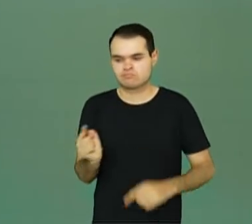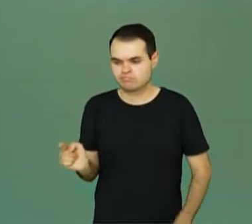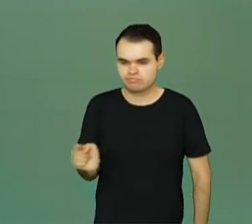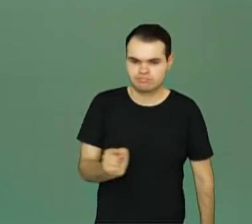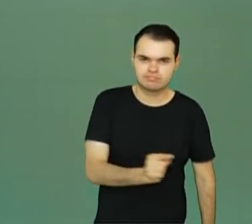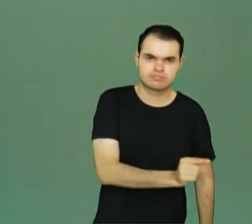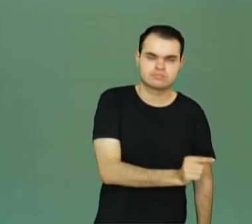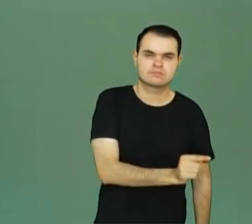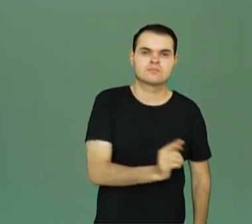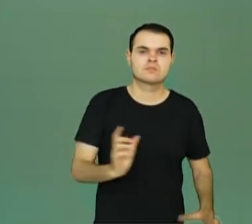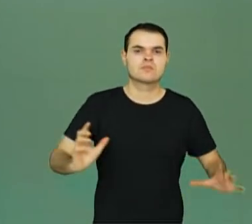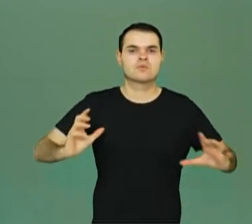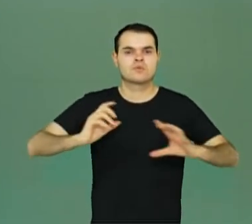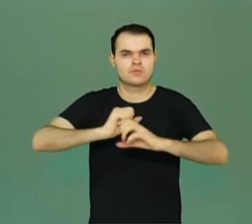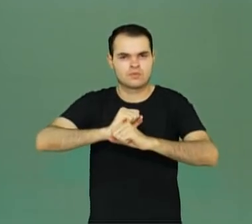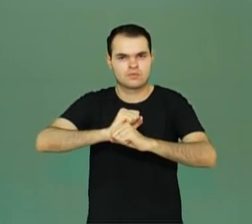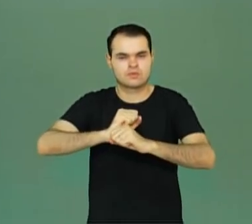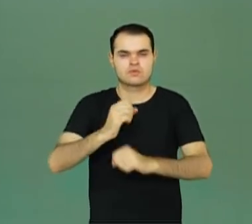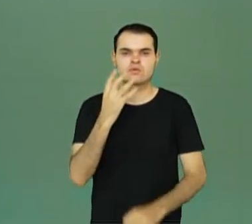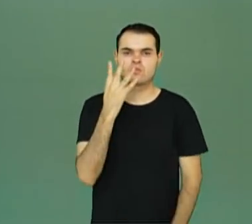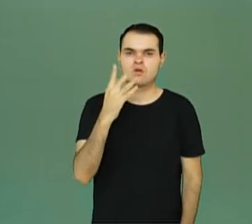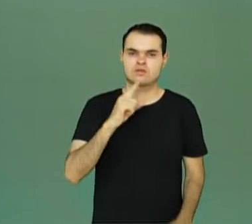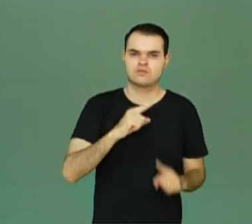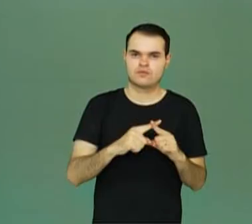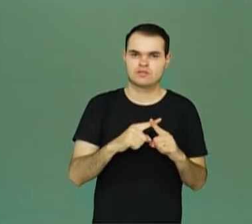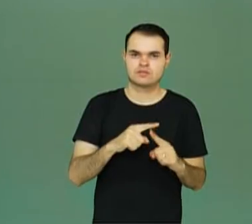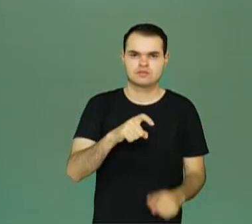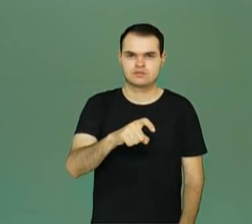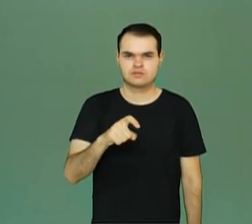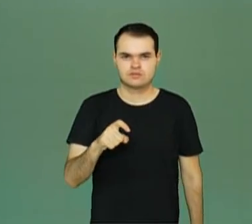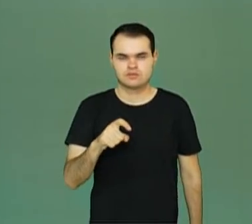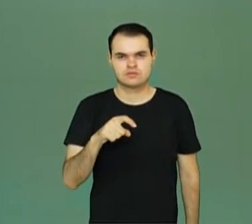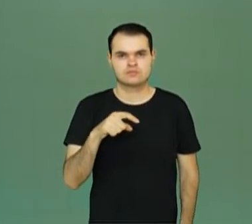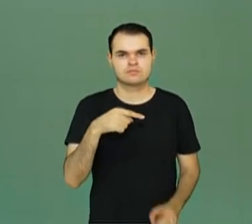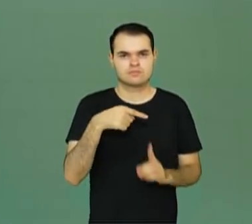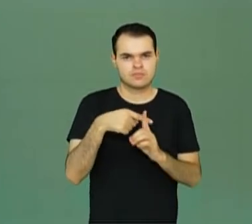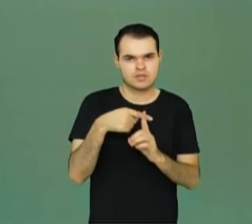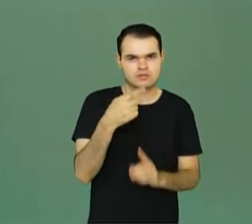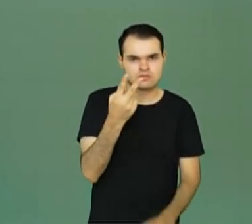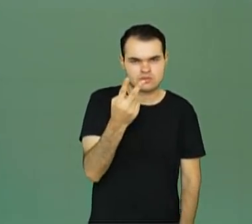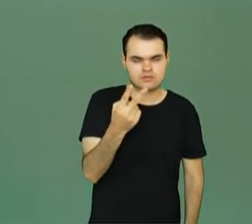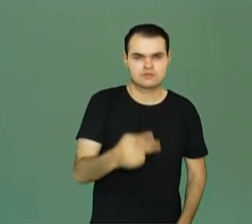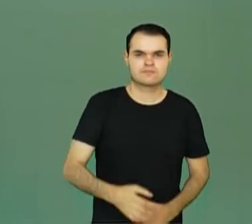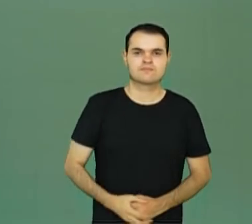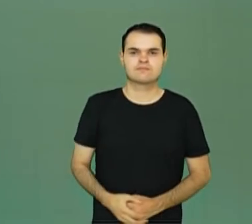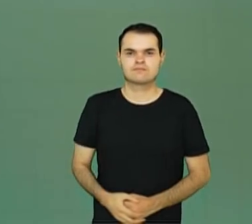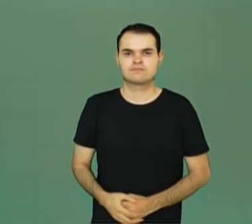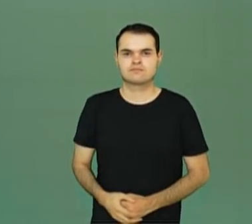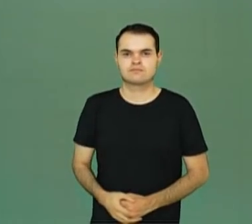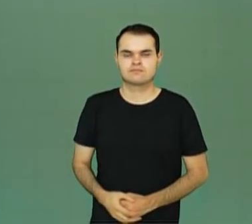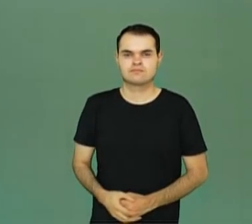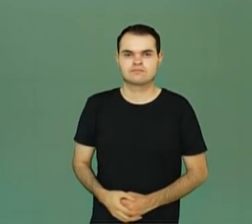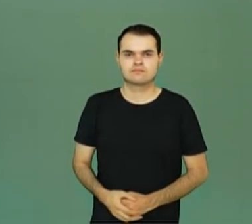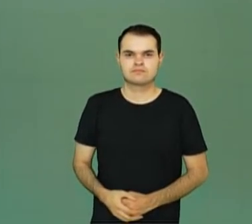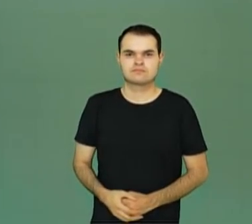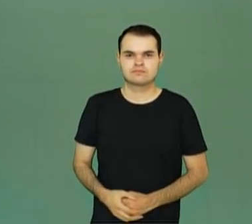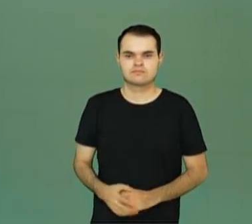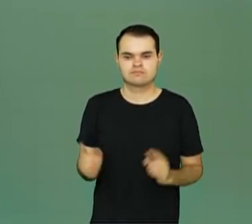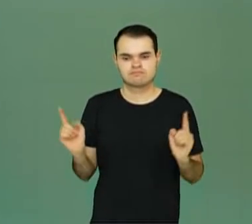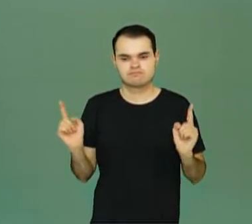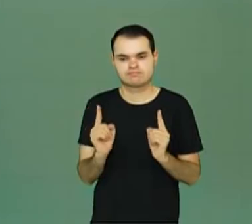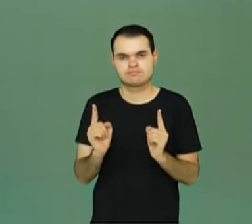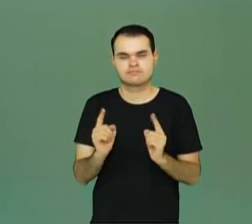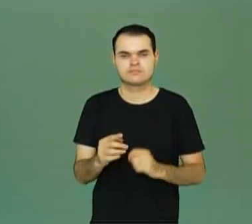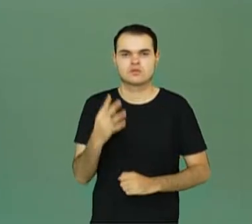2. Ou então, 4 vezes x mais 2. E daí a gente escreve menos, né? Ó,